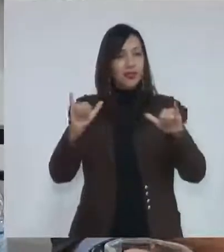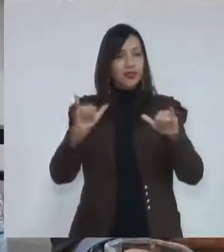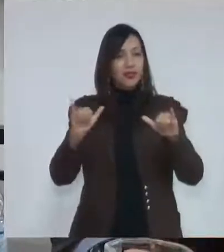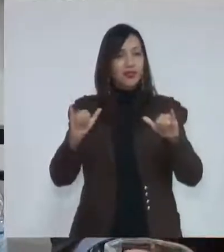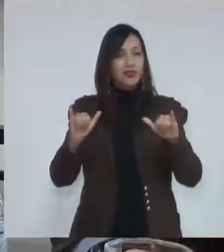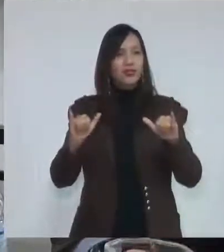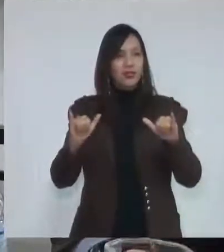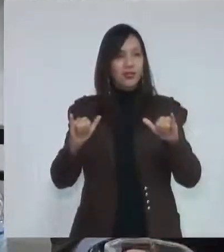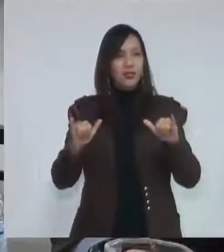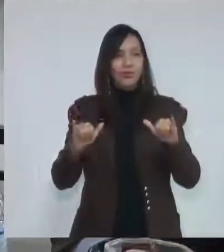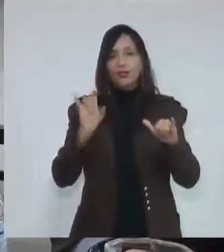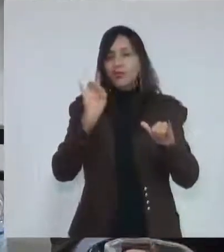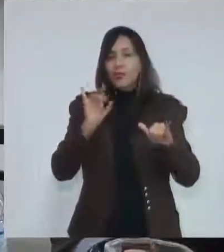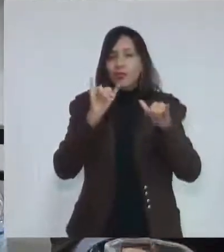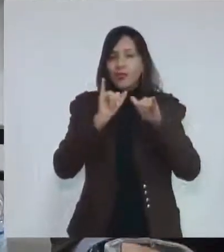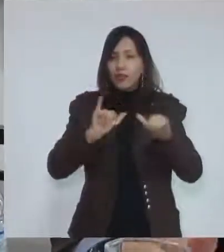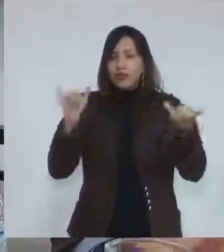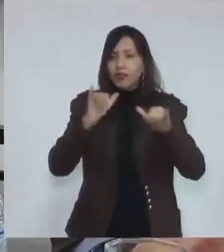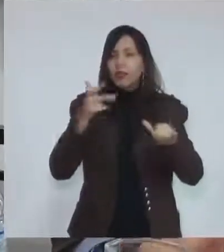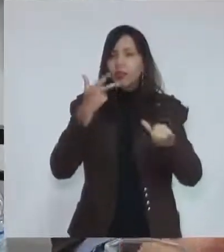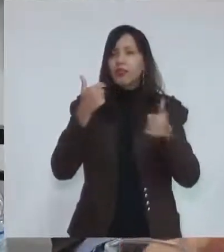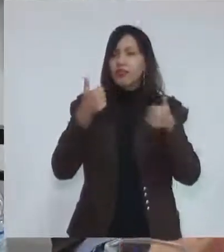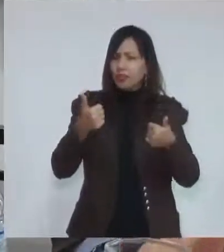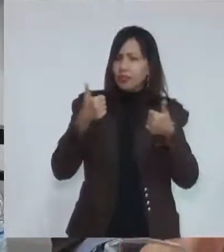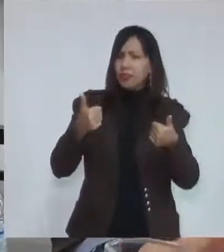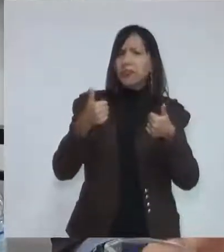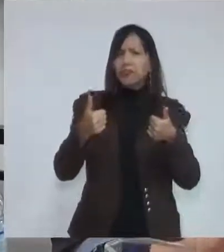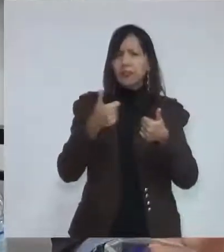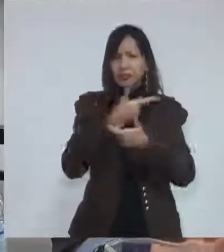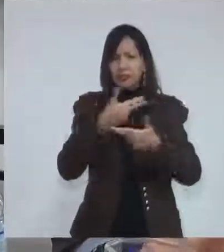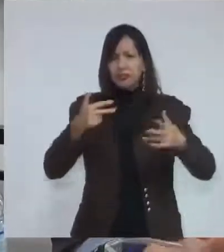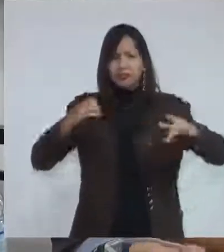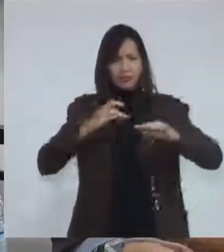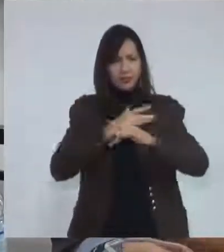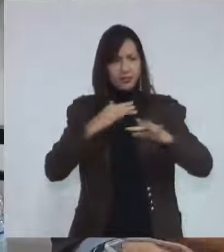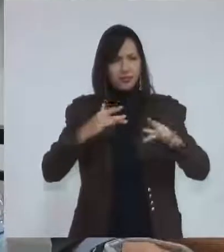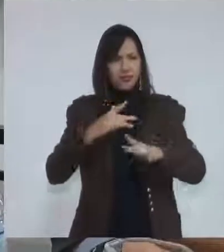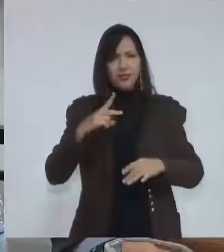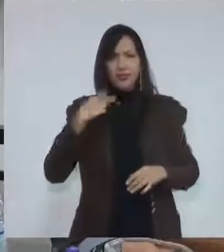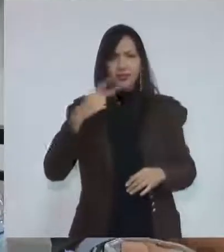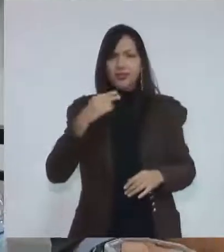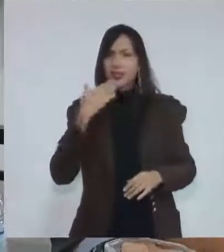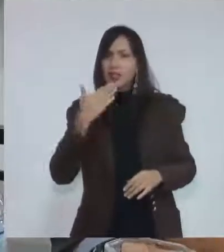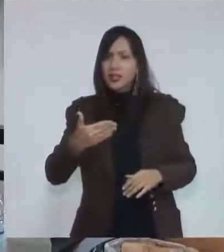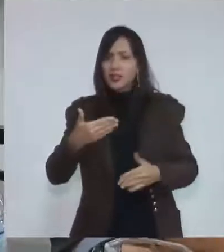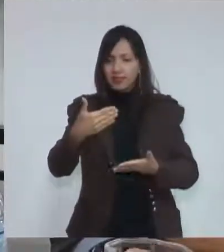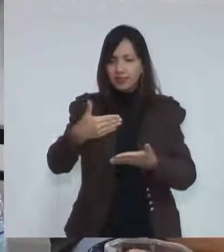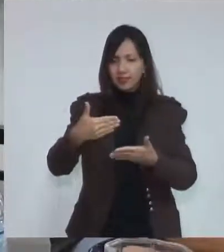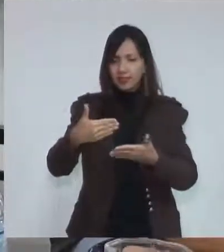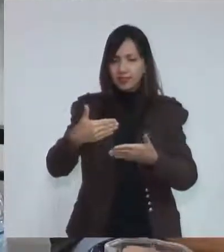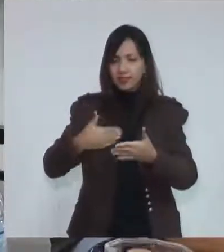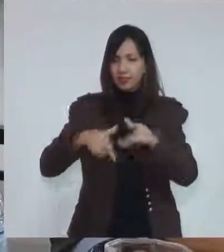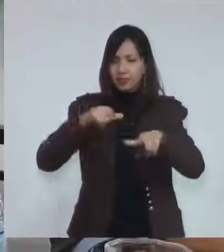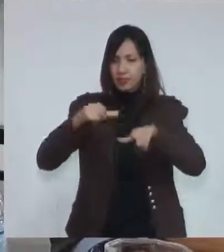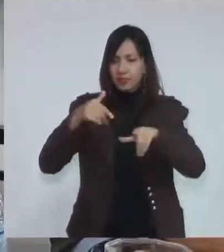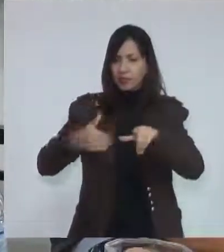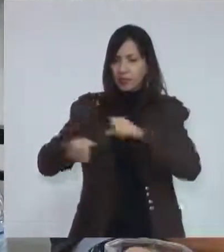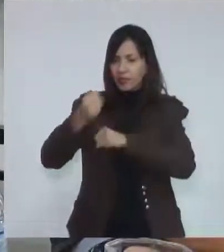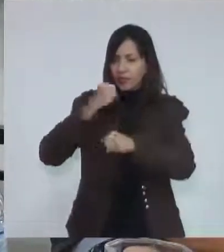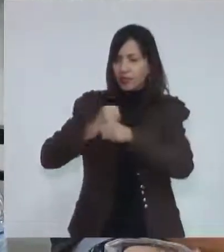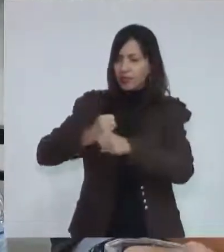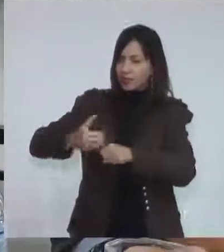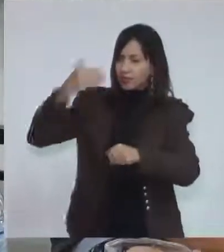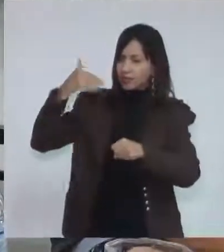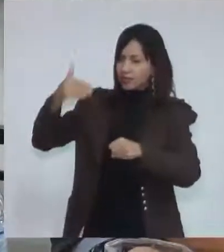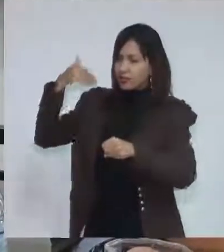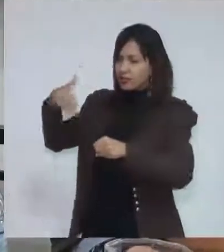publicidade falando que as coisas estão boas na cidade. E aí, vários vereadores pediram números de anos anteriores. Então, a gente veio aqui votar contra,